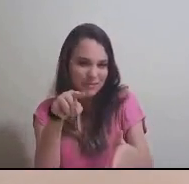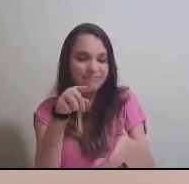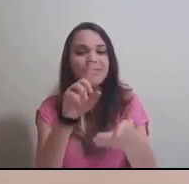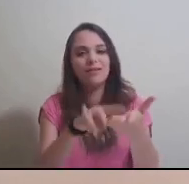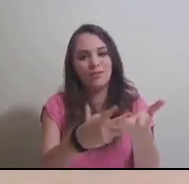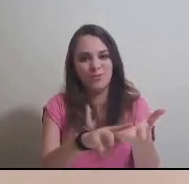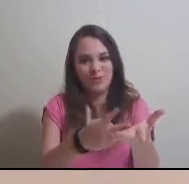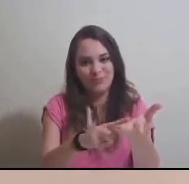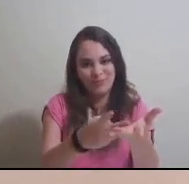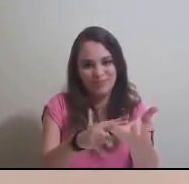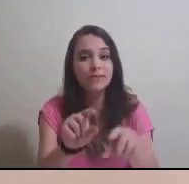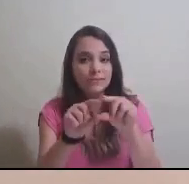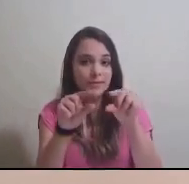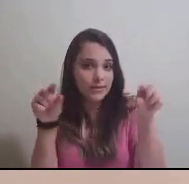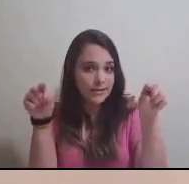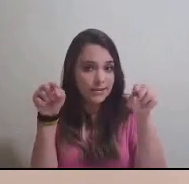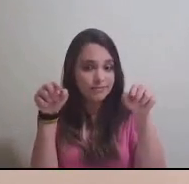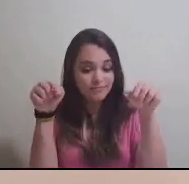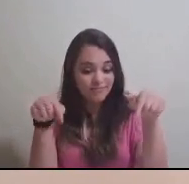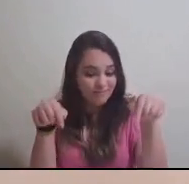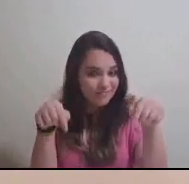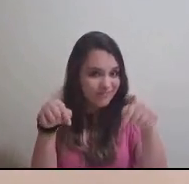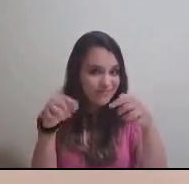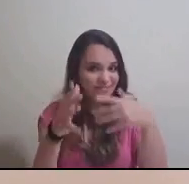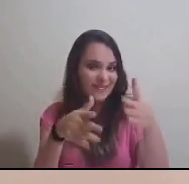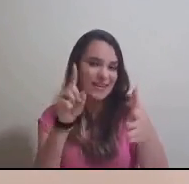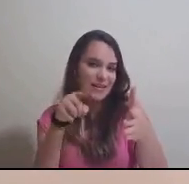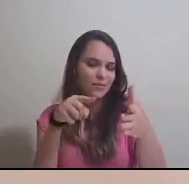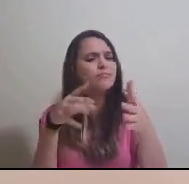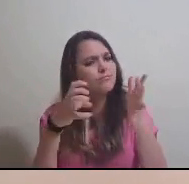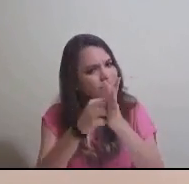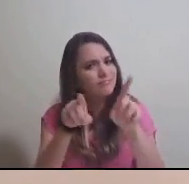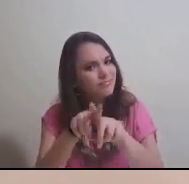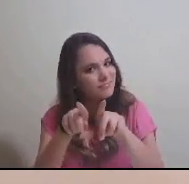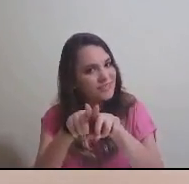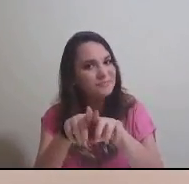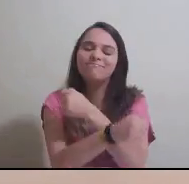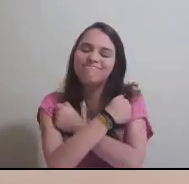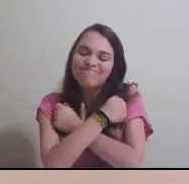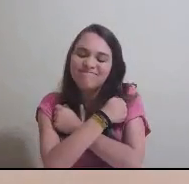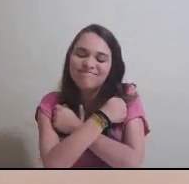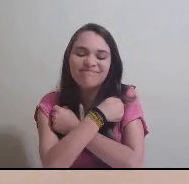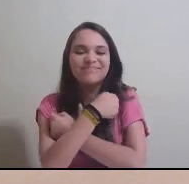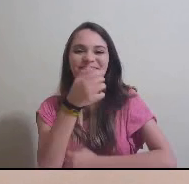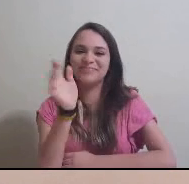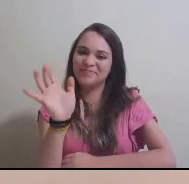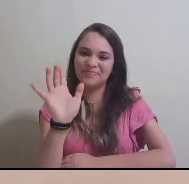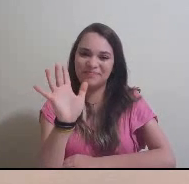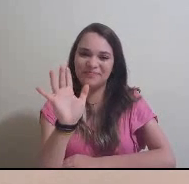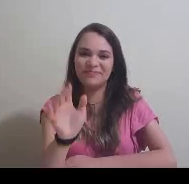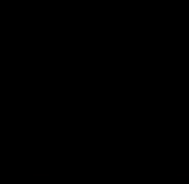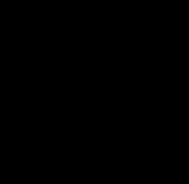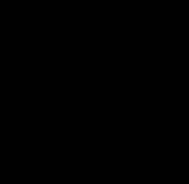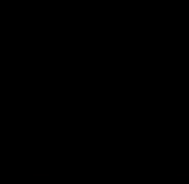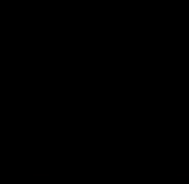Estou deixando o link deles do canal aqui na descrição, aqui embaixo. Se inscrevam lá também. Um grande abraço e até a próxima.